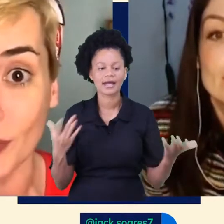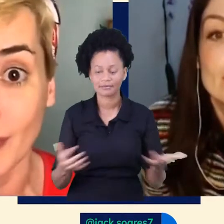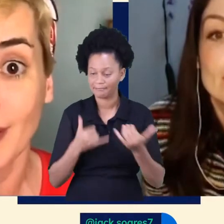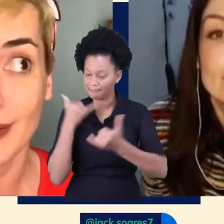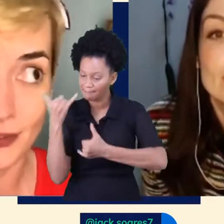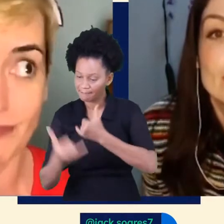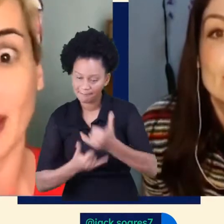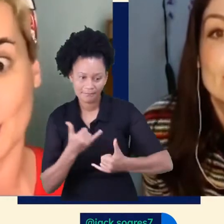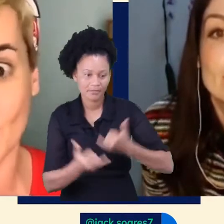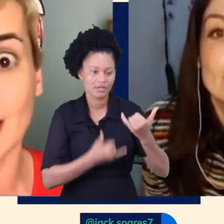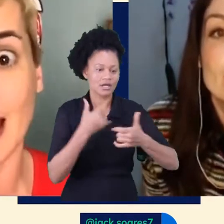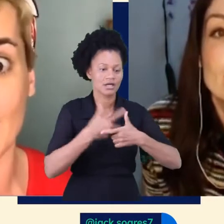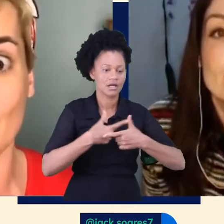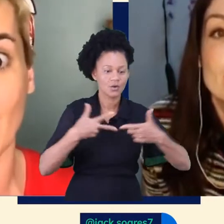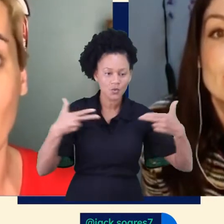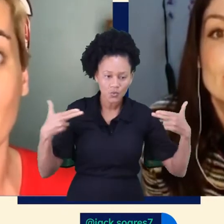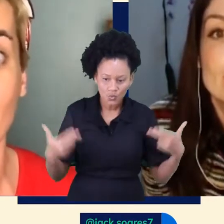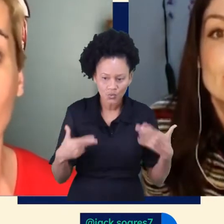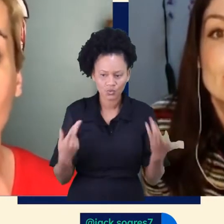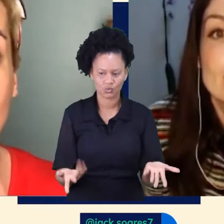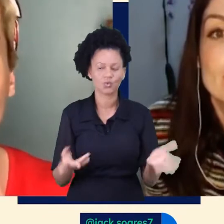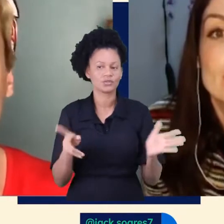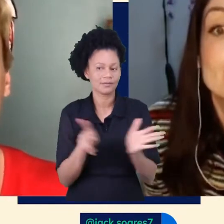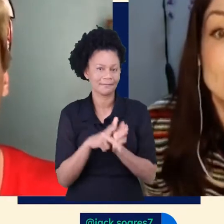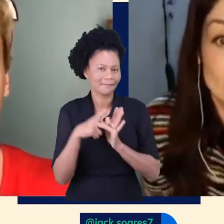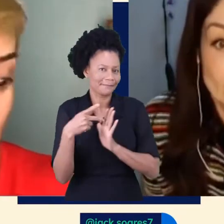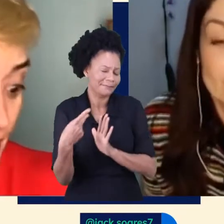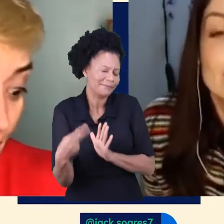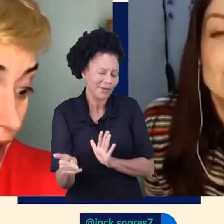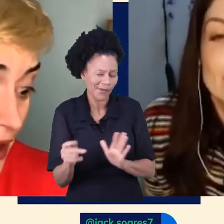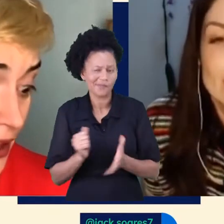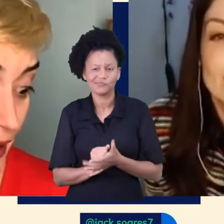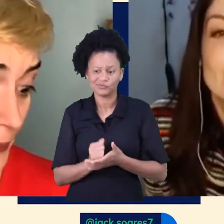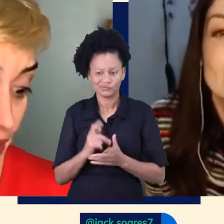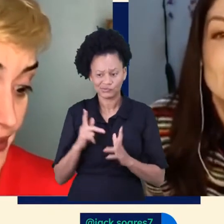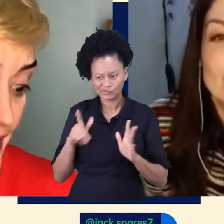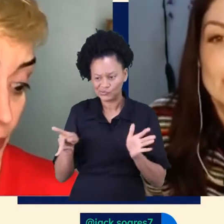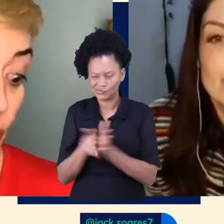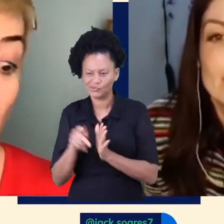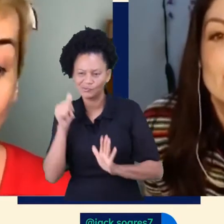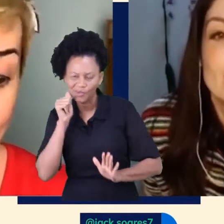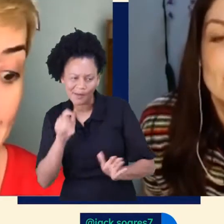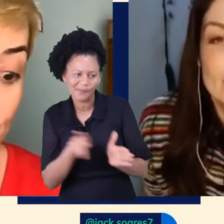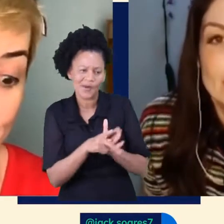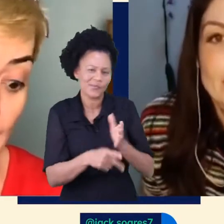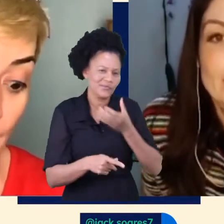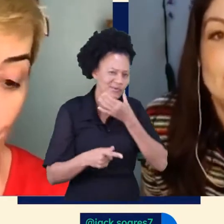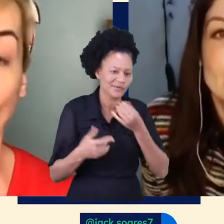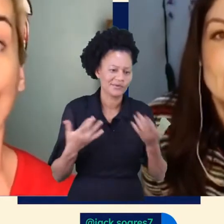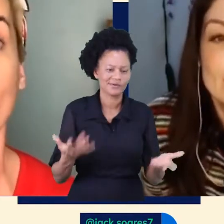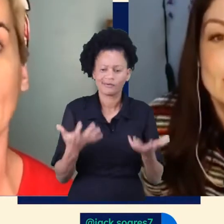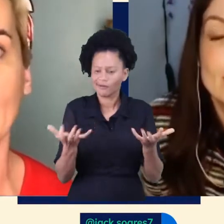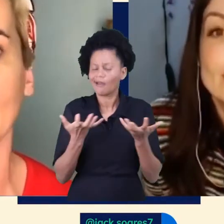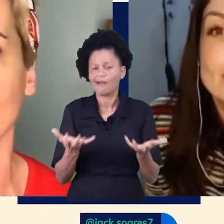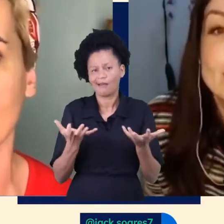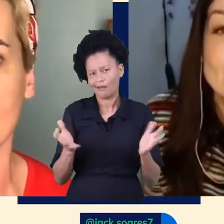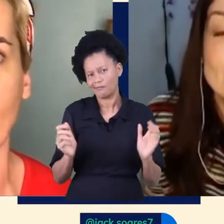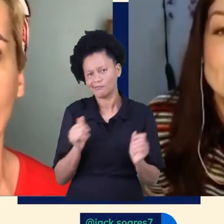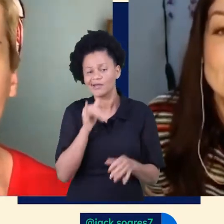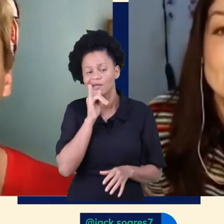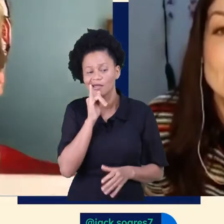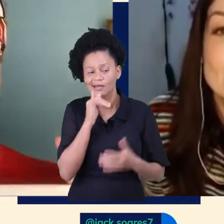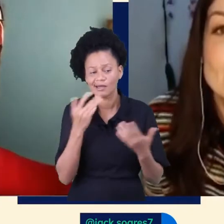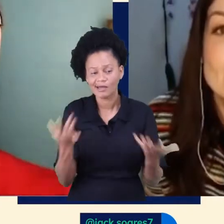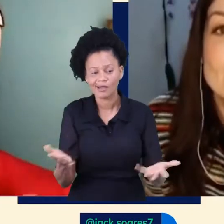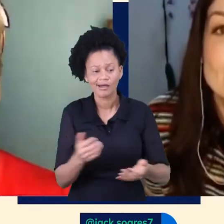um gênero pela sociedade, né? E que a criança quer brincar. Por exemplo, a questão do salto. Ou a menina tem que